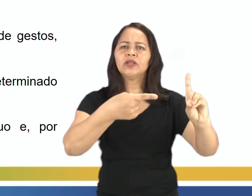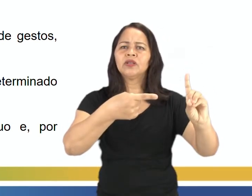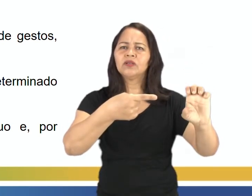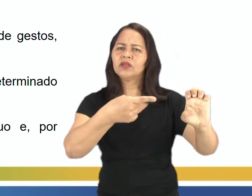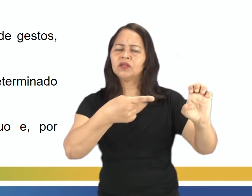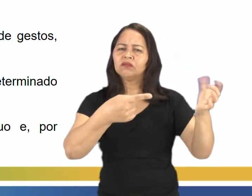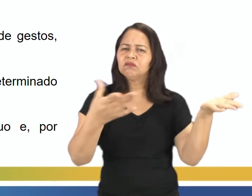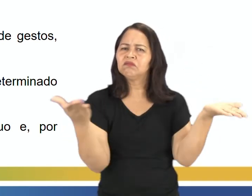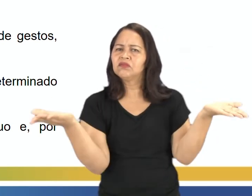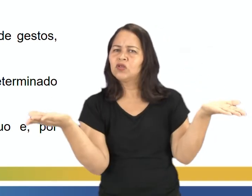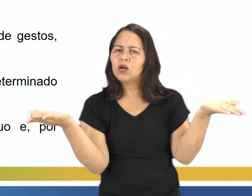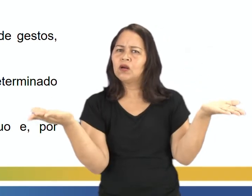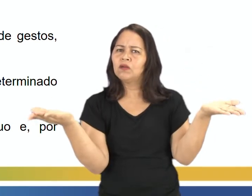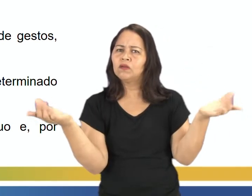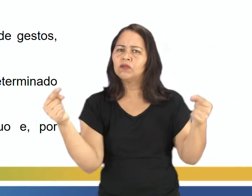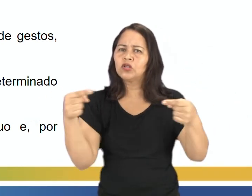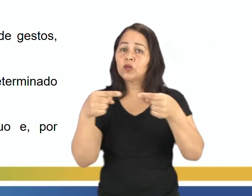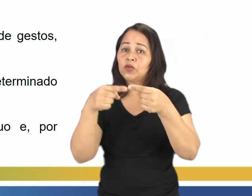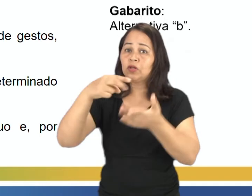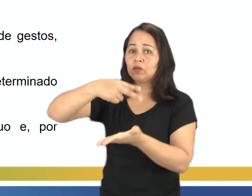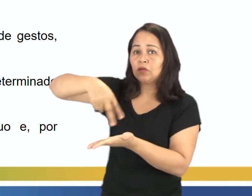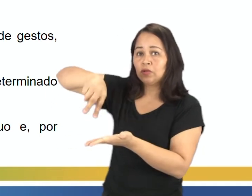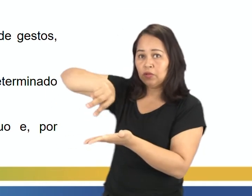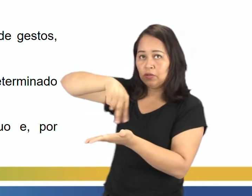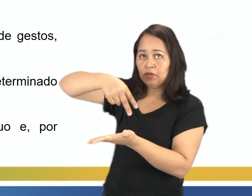que está no dicionário sobre dança?